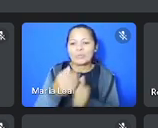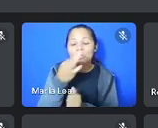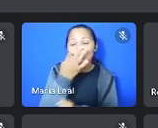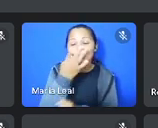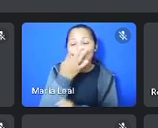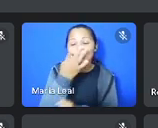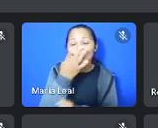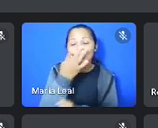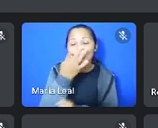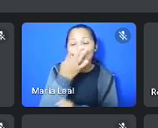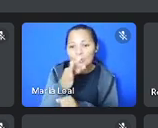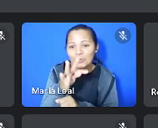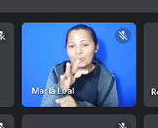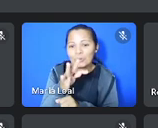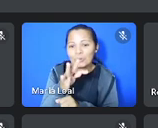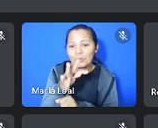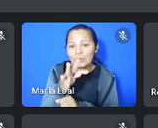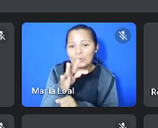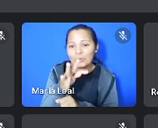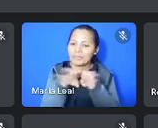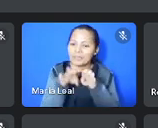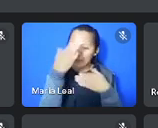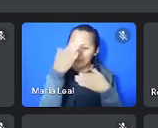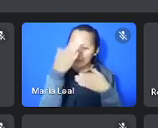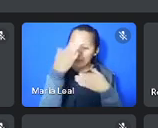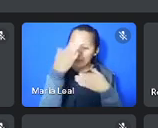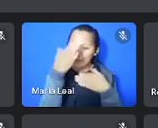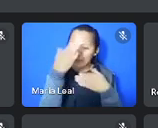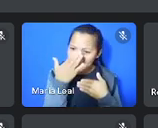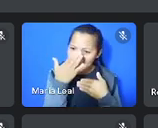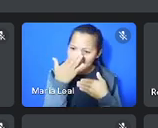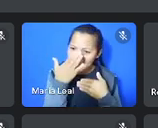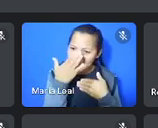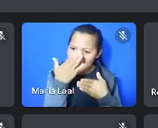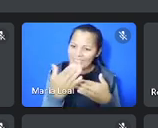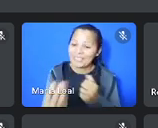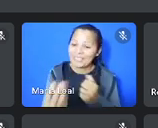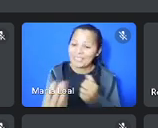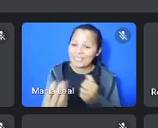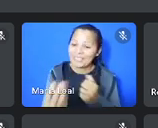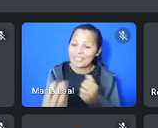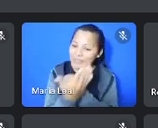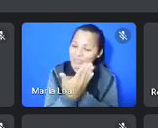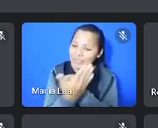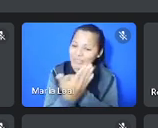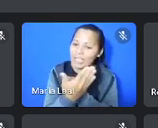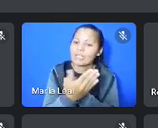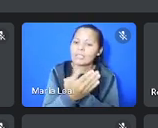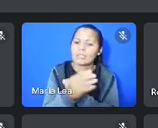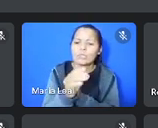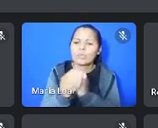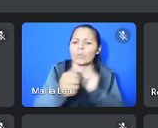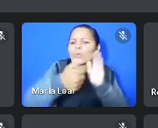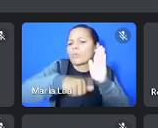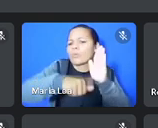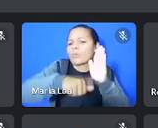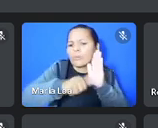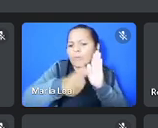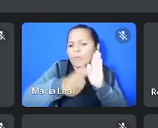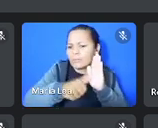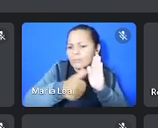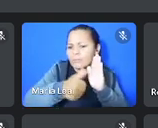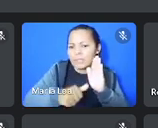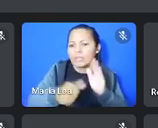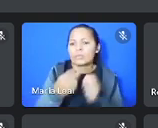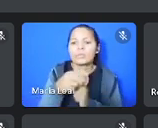Quero deixar registrado aos tutores que me ajudaram demais, não só com as correções, mas com dúvidas,